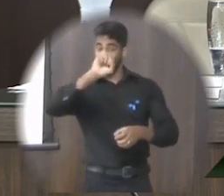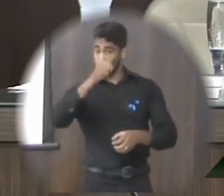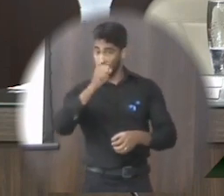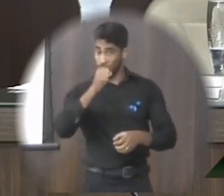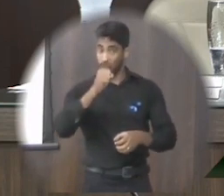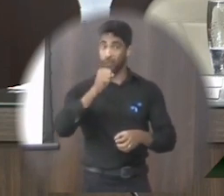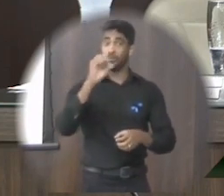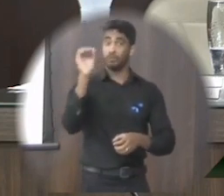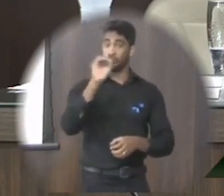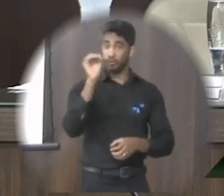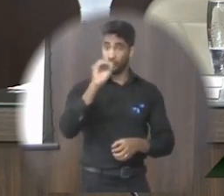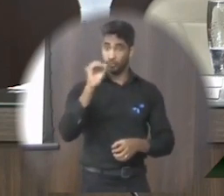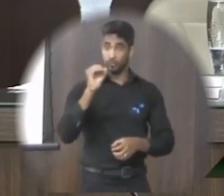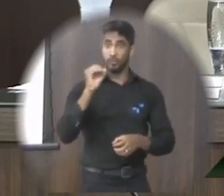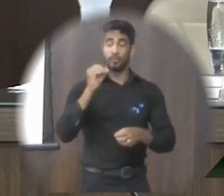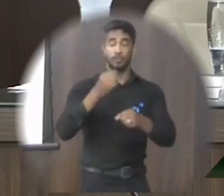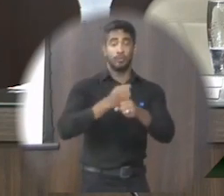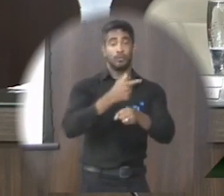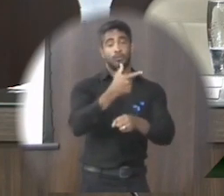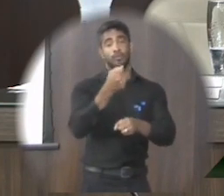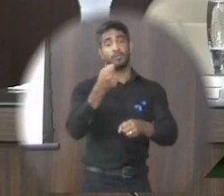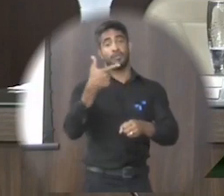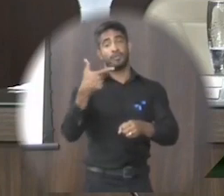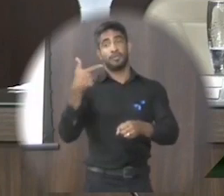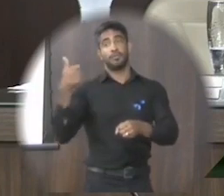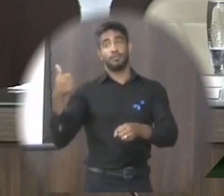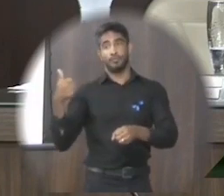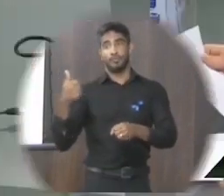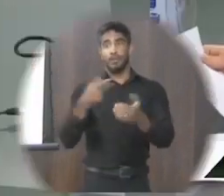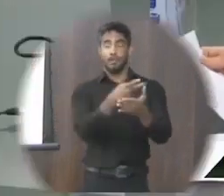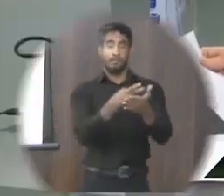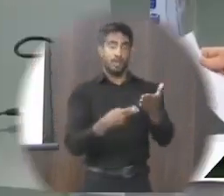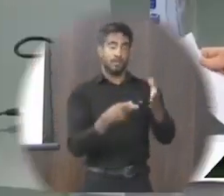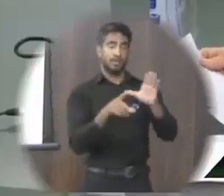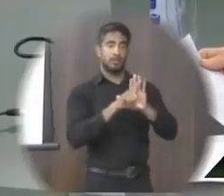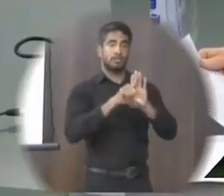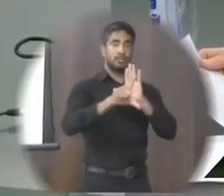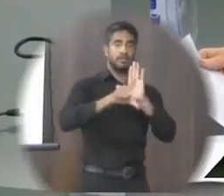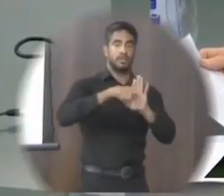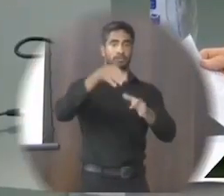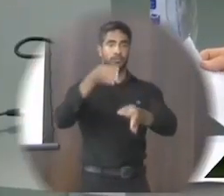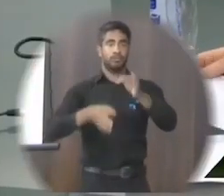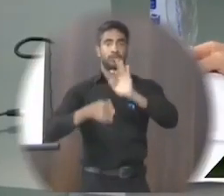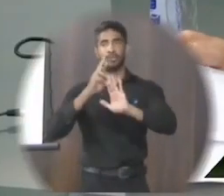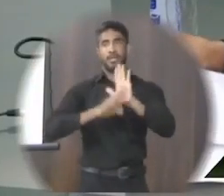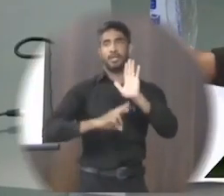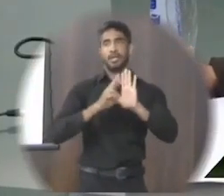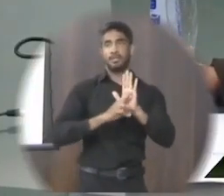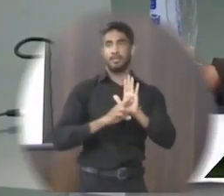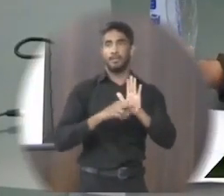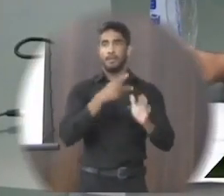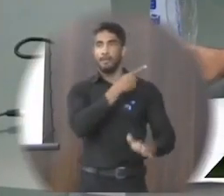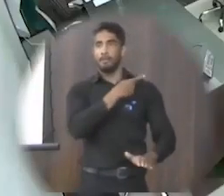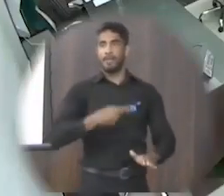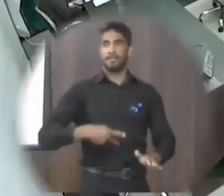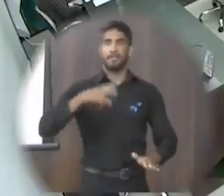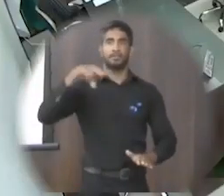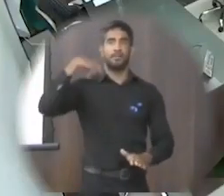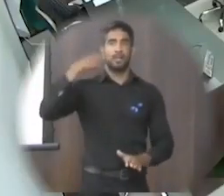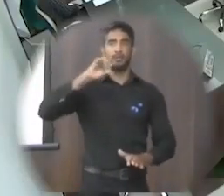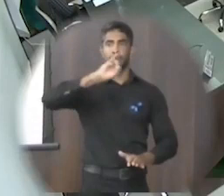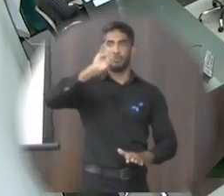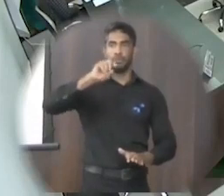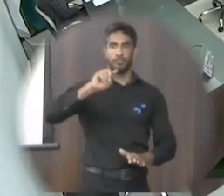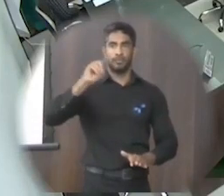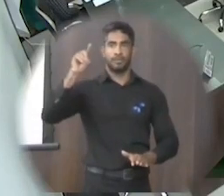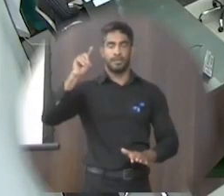18 de outubro de 2021. Parecer da Comissão de Legislação, Justiça e Redação, presidente, o vereador José Tarcísio